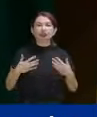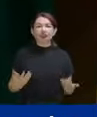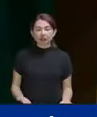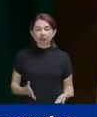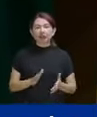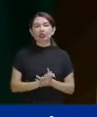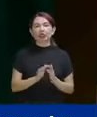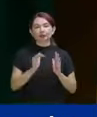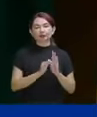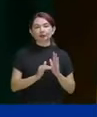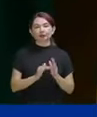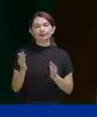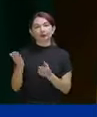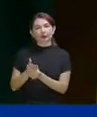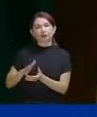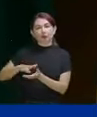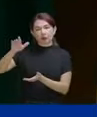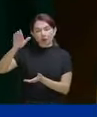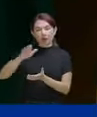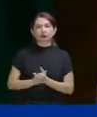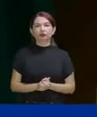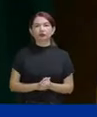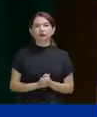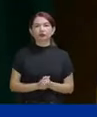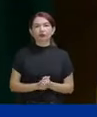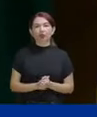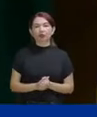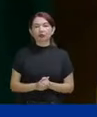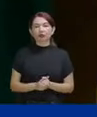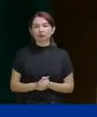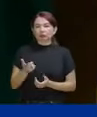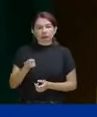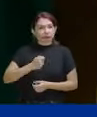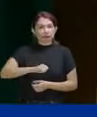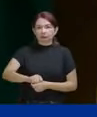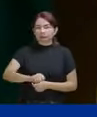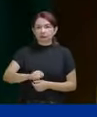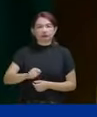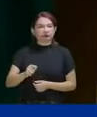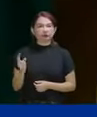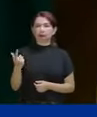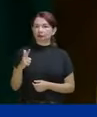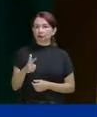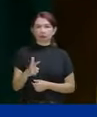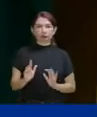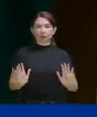dos presentes autos, esse desafio não existe, pelo simples fato.